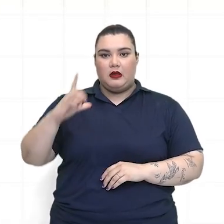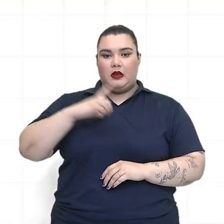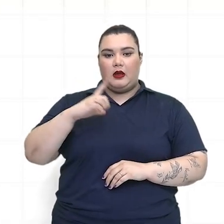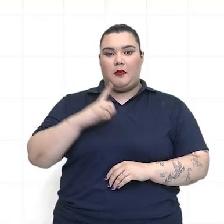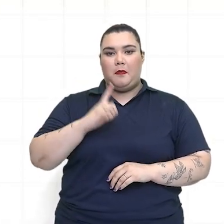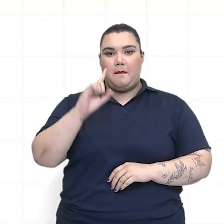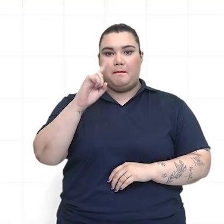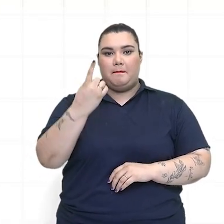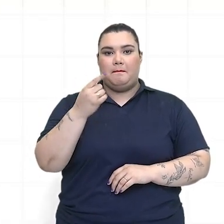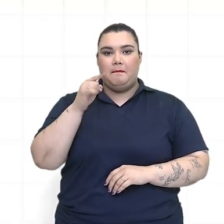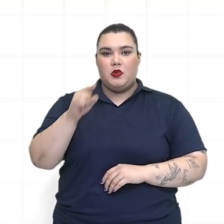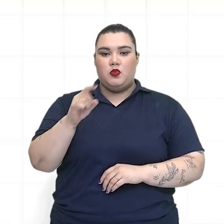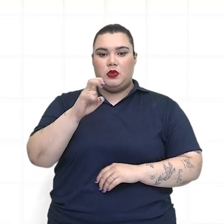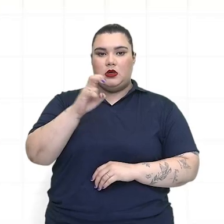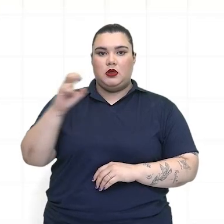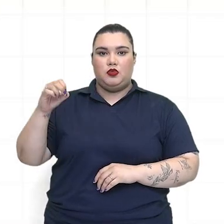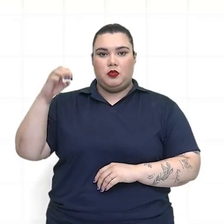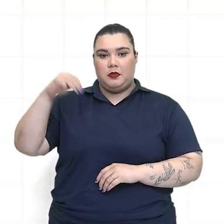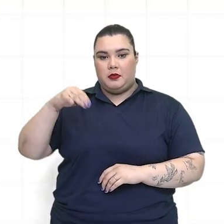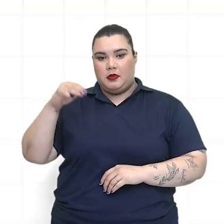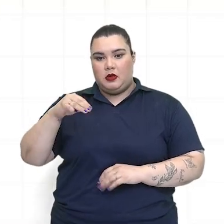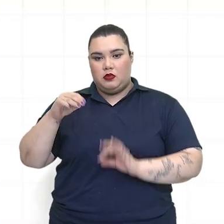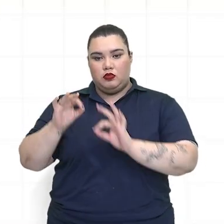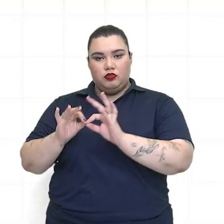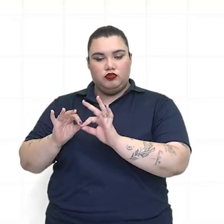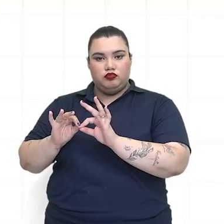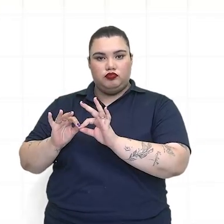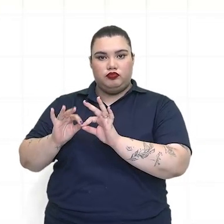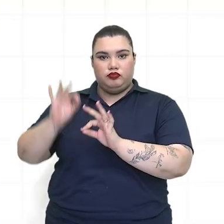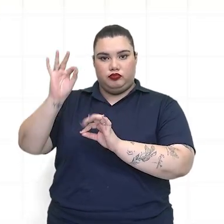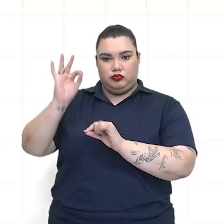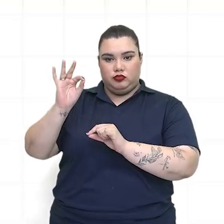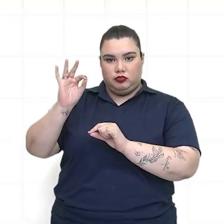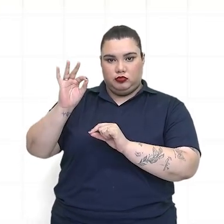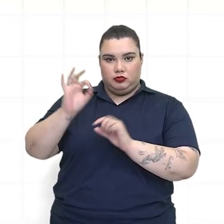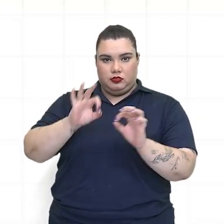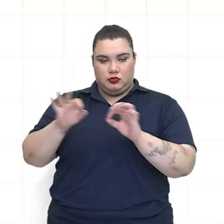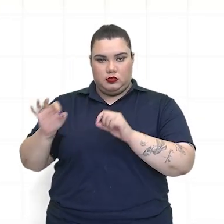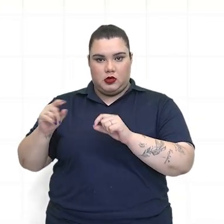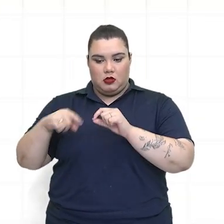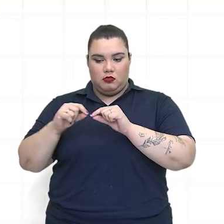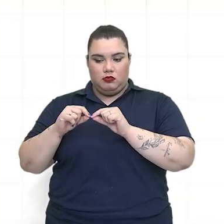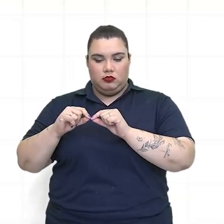possui 1.500 metros de largura. Tá aqui, ó.